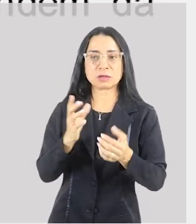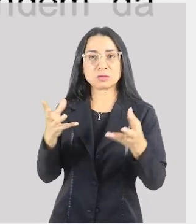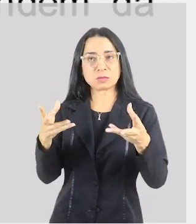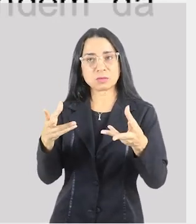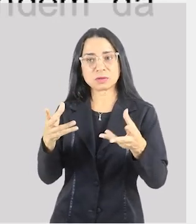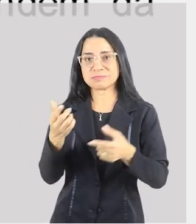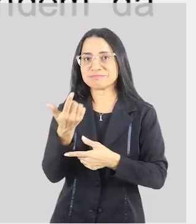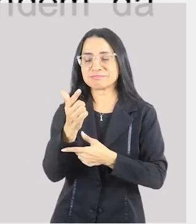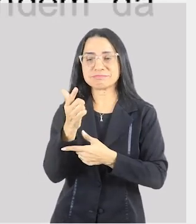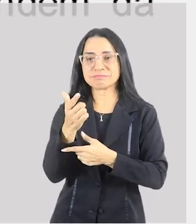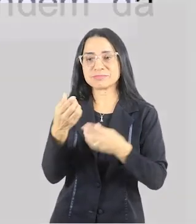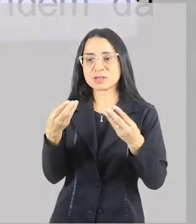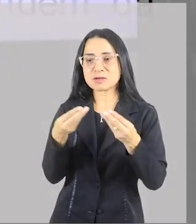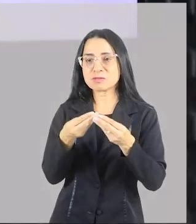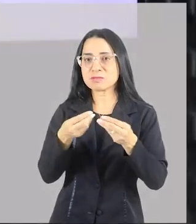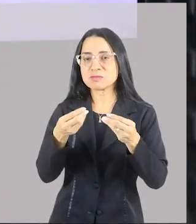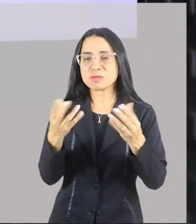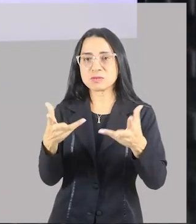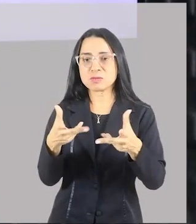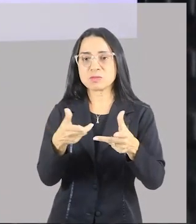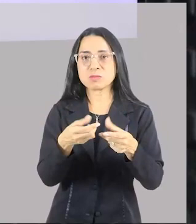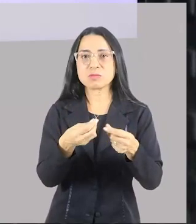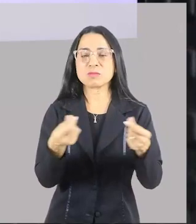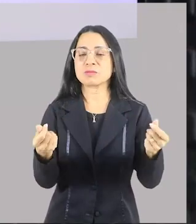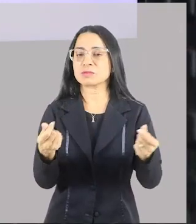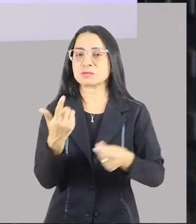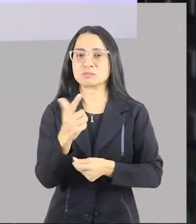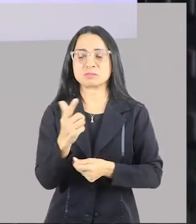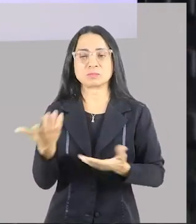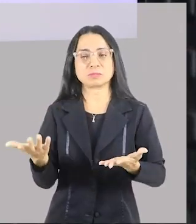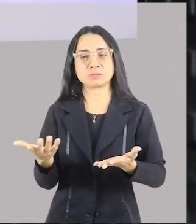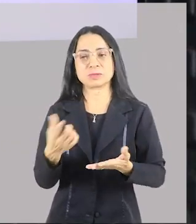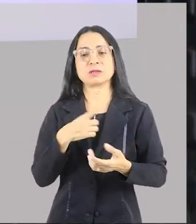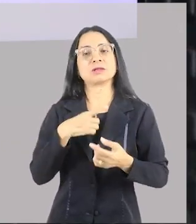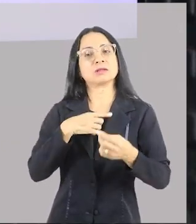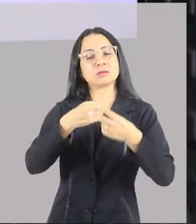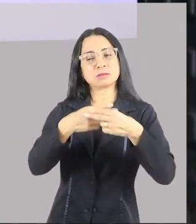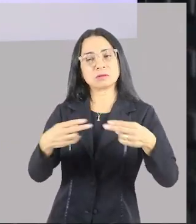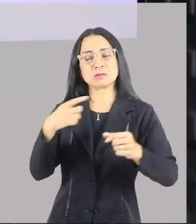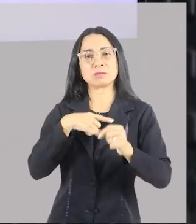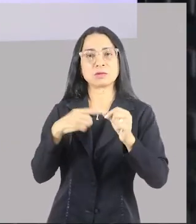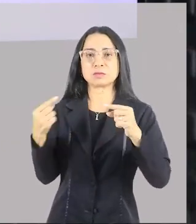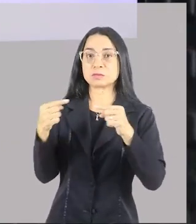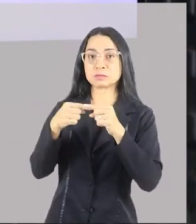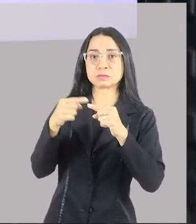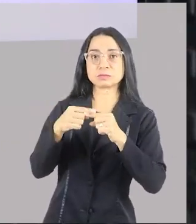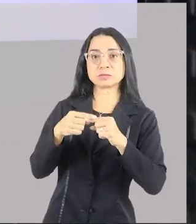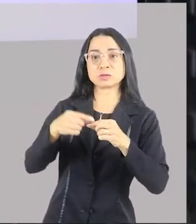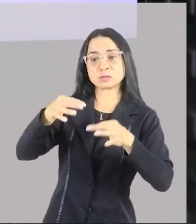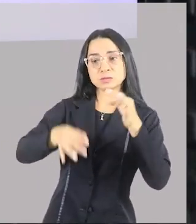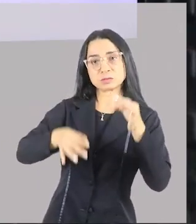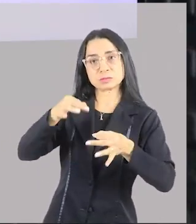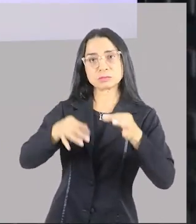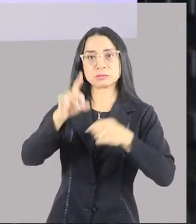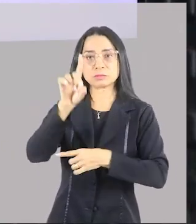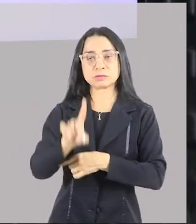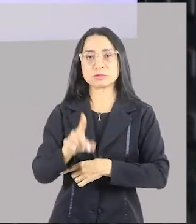ato conclui também o seu ciclo de formação, possui os elementos em conformidade com o direito, mas não